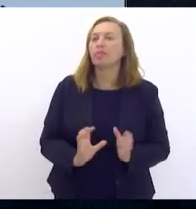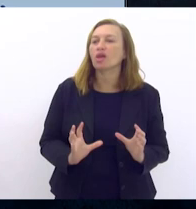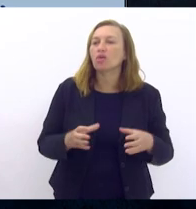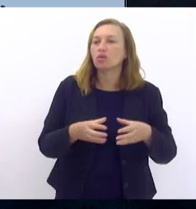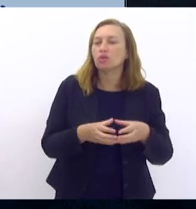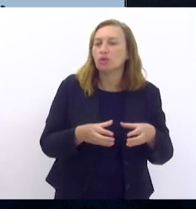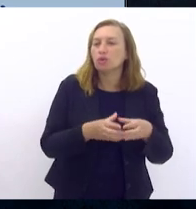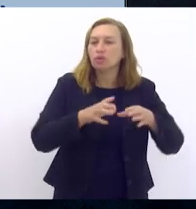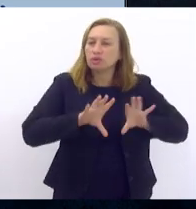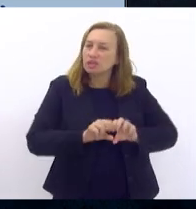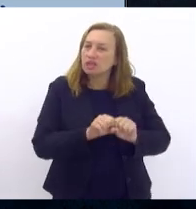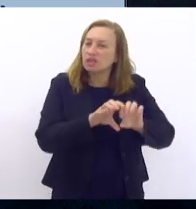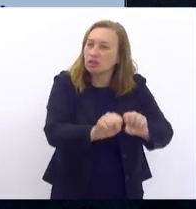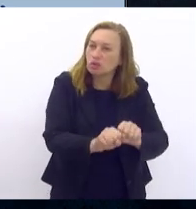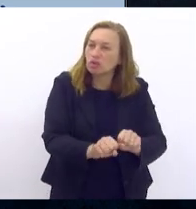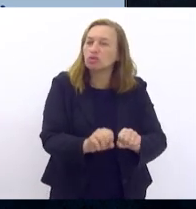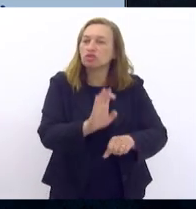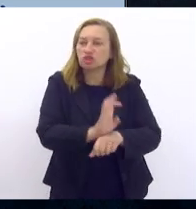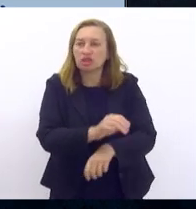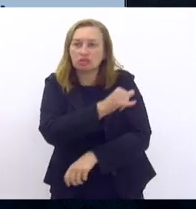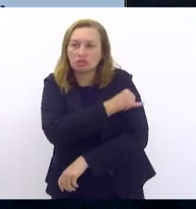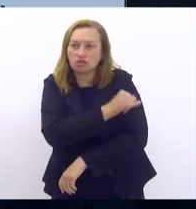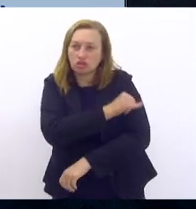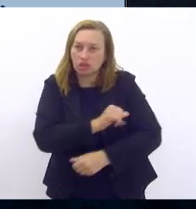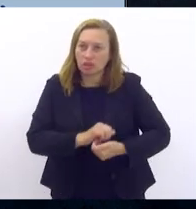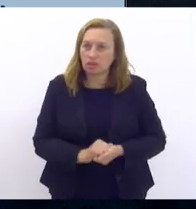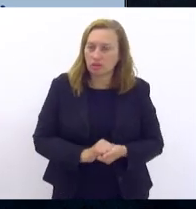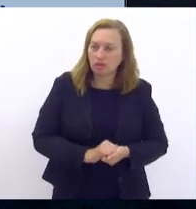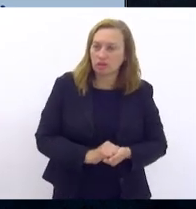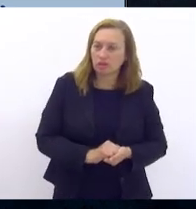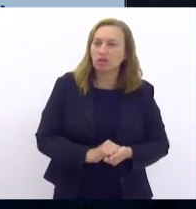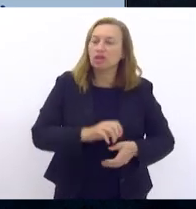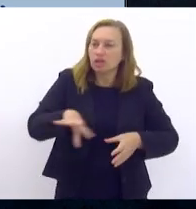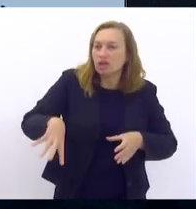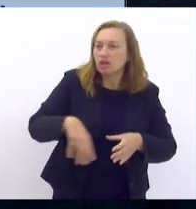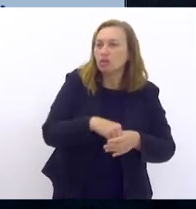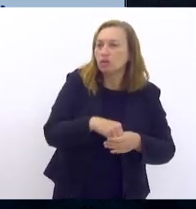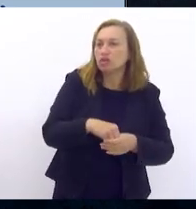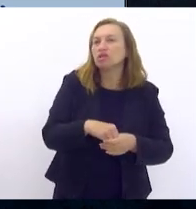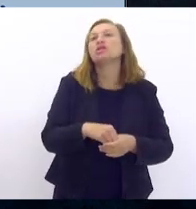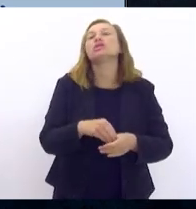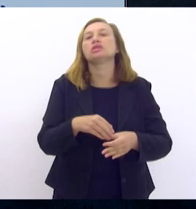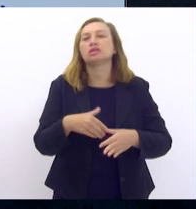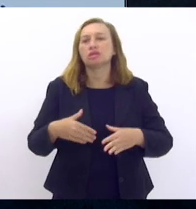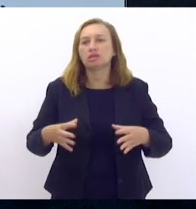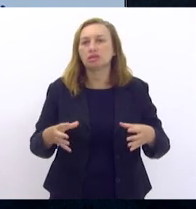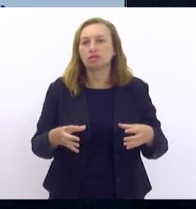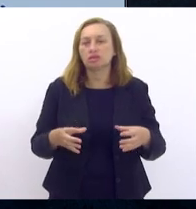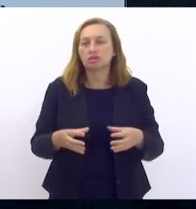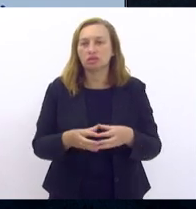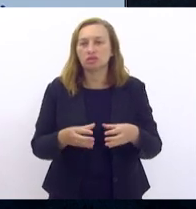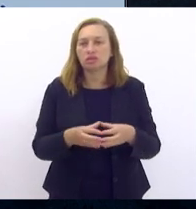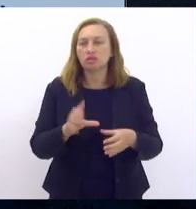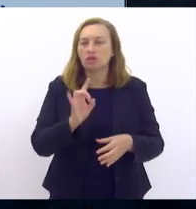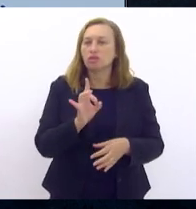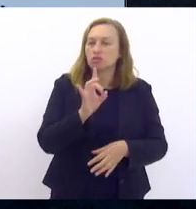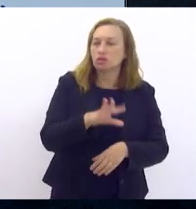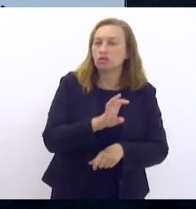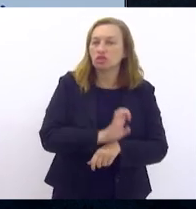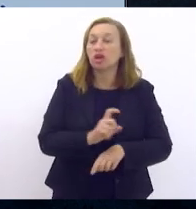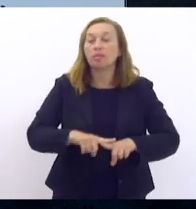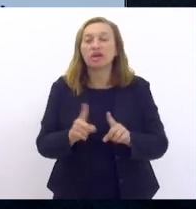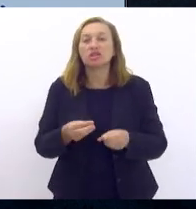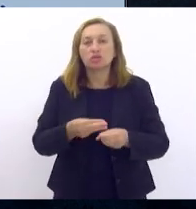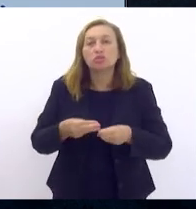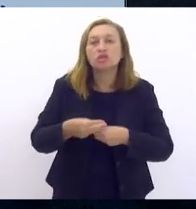cooperativas do Estado do Rio de Janeiro sejam incluídos nesse processo a partir da Adesão não só do estado mas